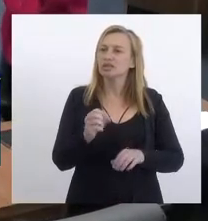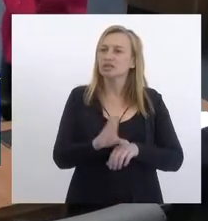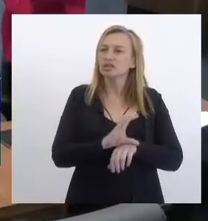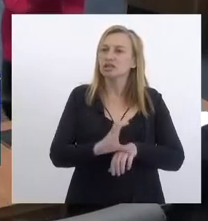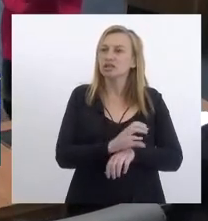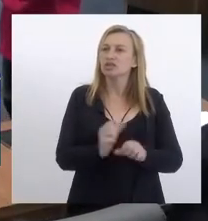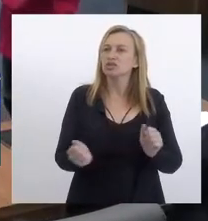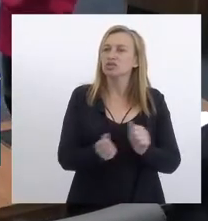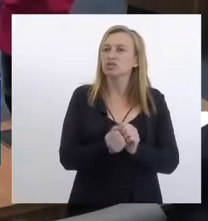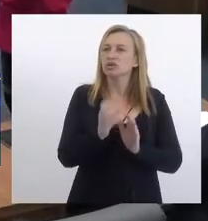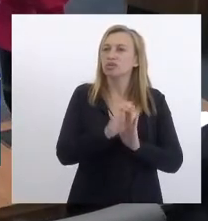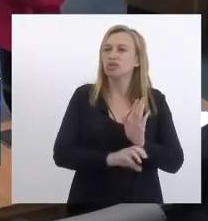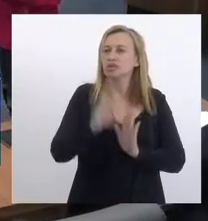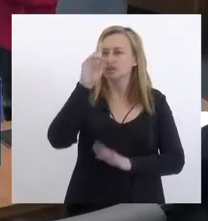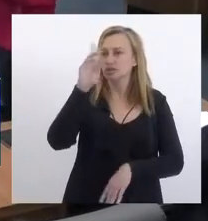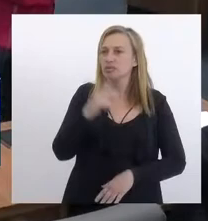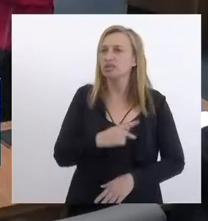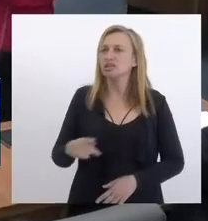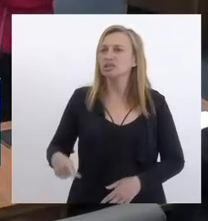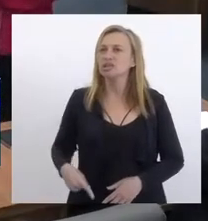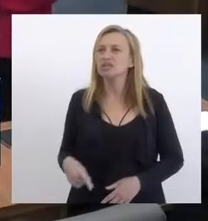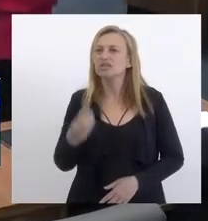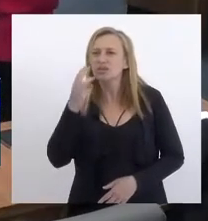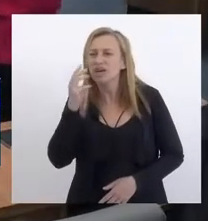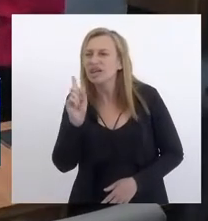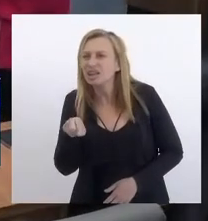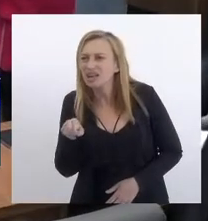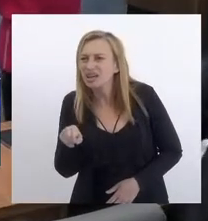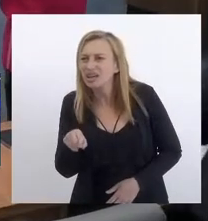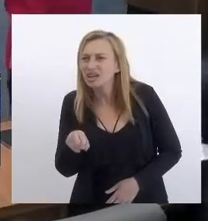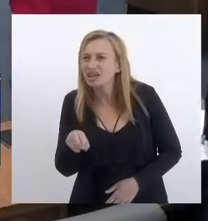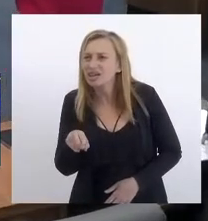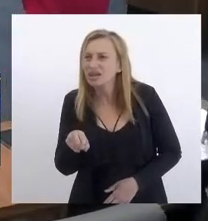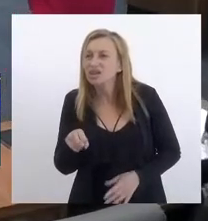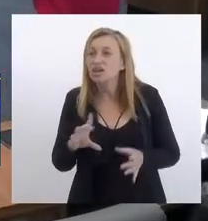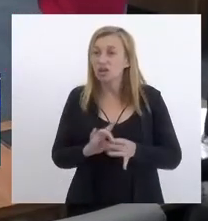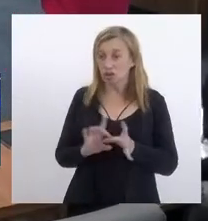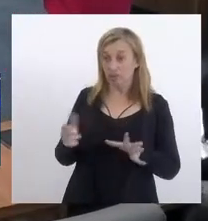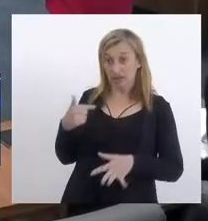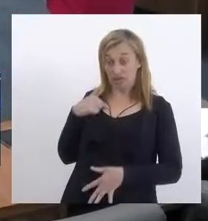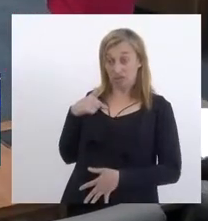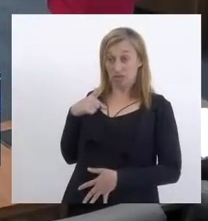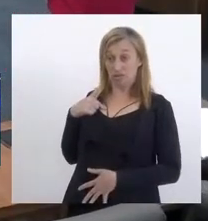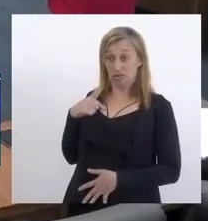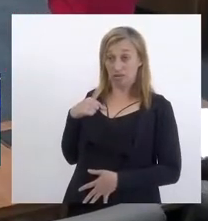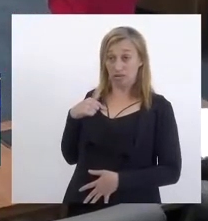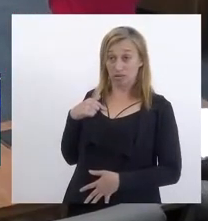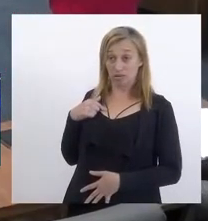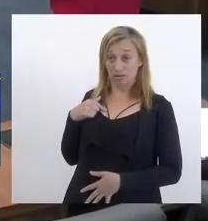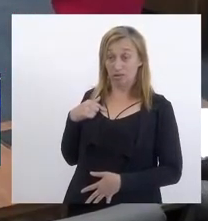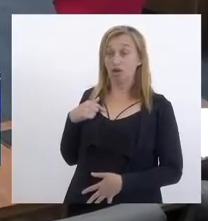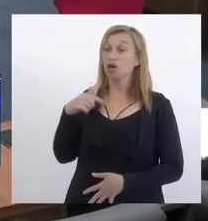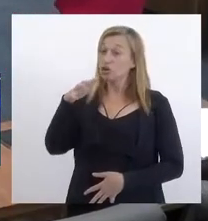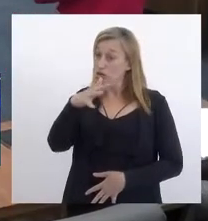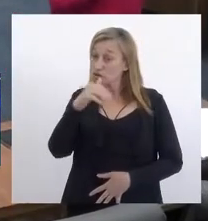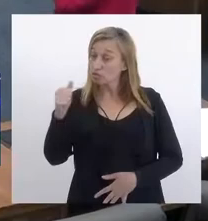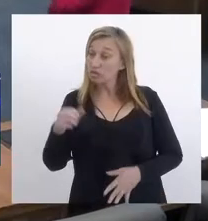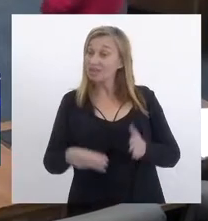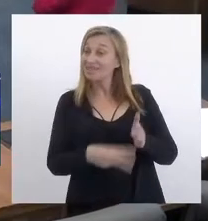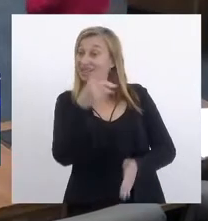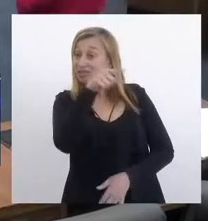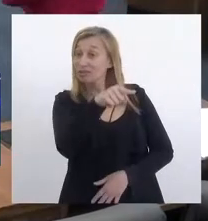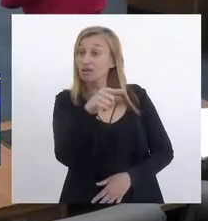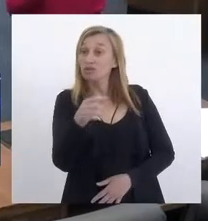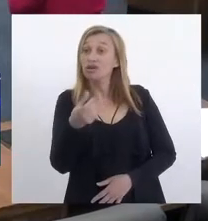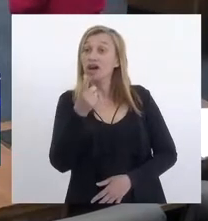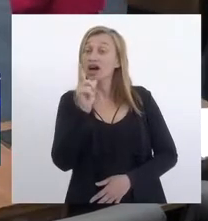presidente. É do Valdeque, não é? Estou liberado, então. 4596. Vossa Excelência, eu chamei Vossa Excelência três vezes. Eu fui